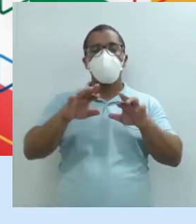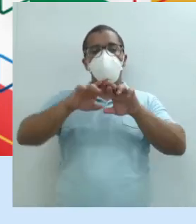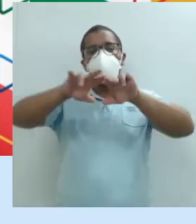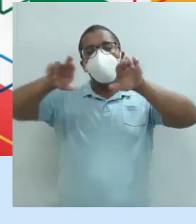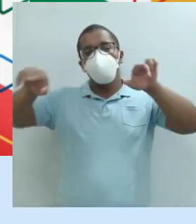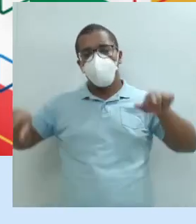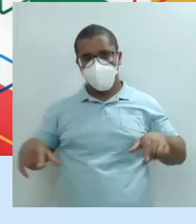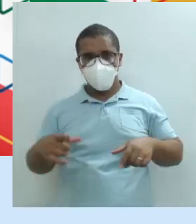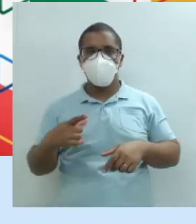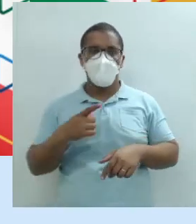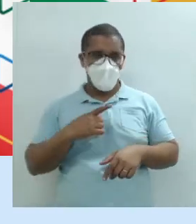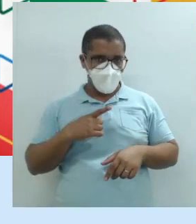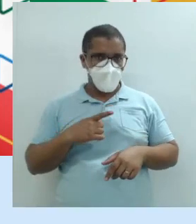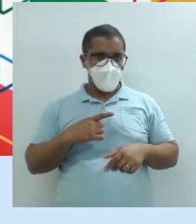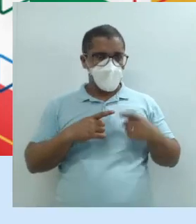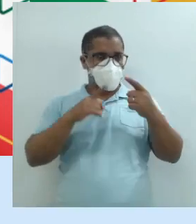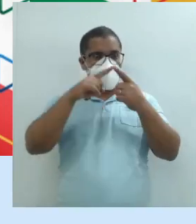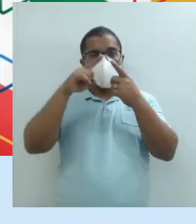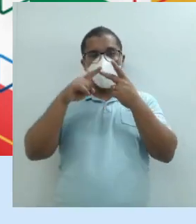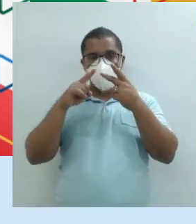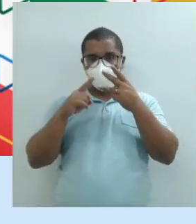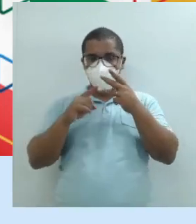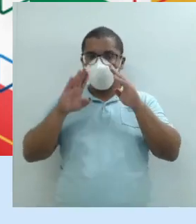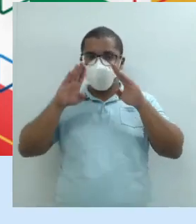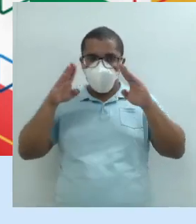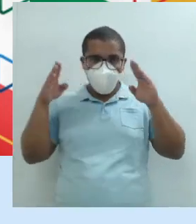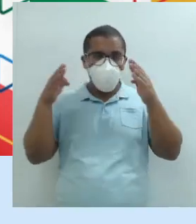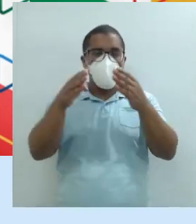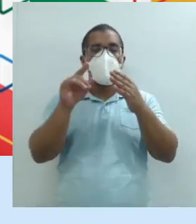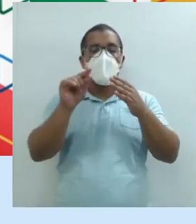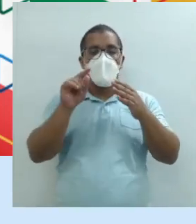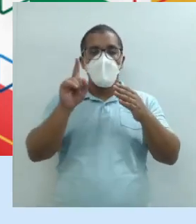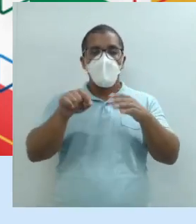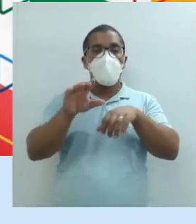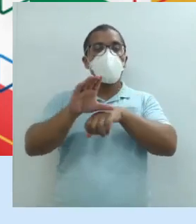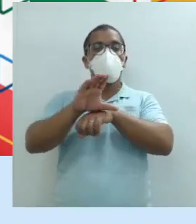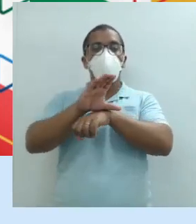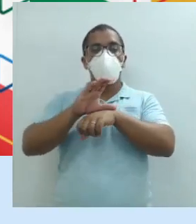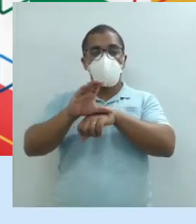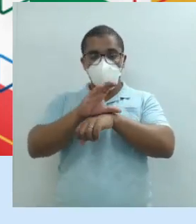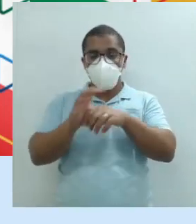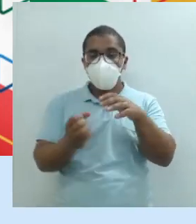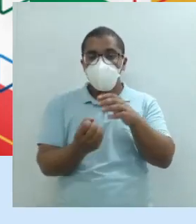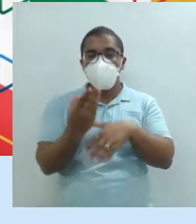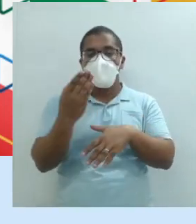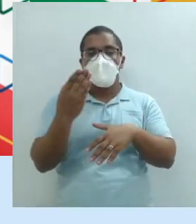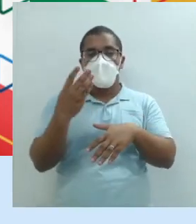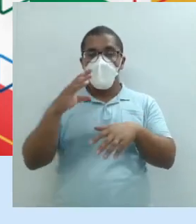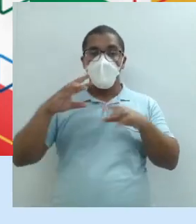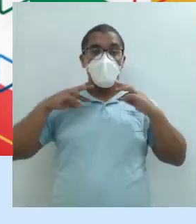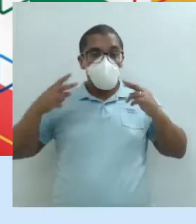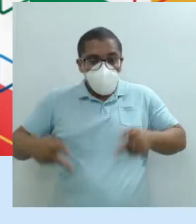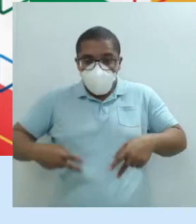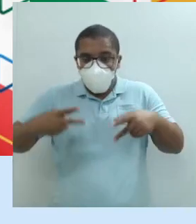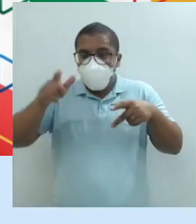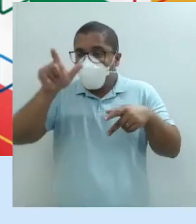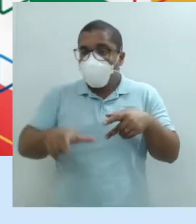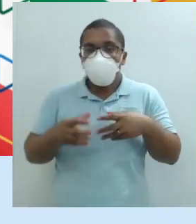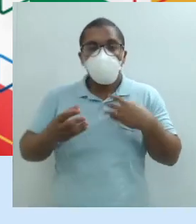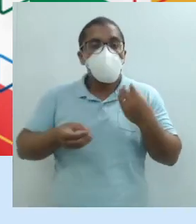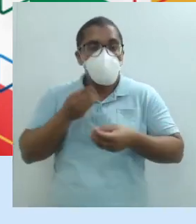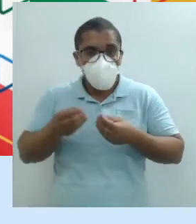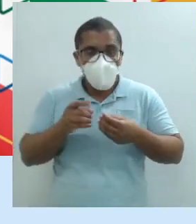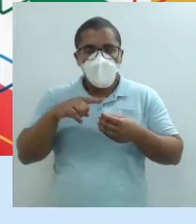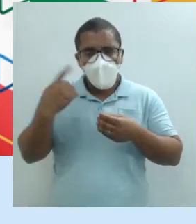e intrapessoais, elas dizem respeito à constituição humana, né? A gente está falando ali, ao mesmo tempo